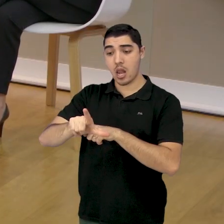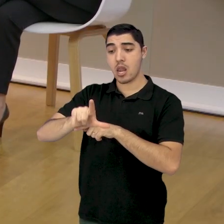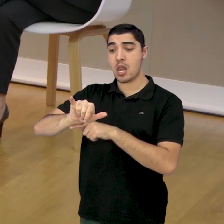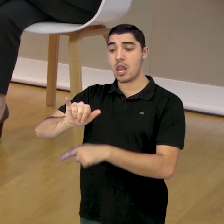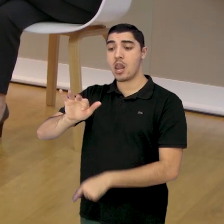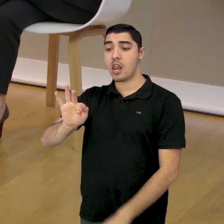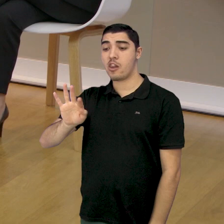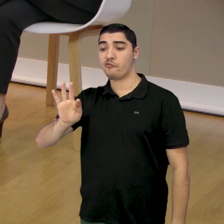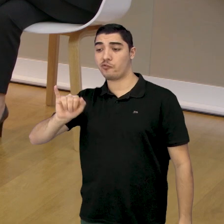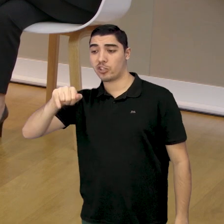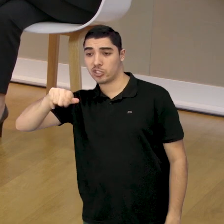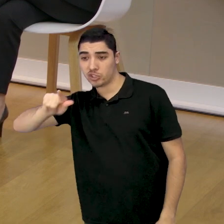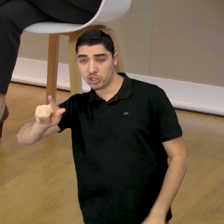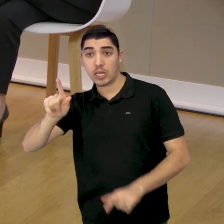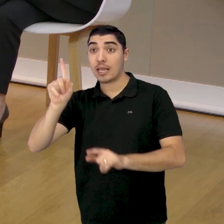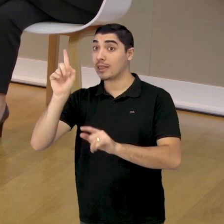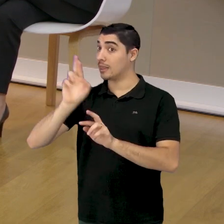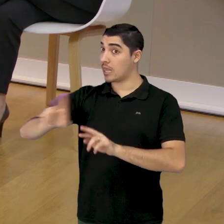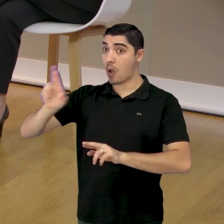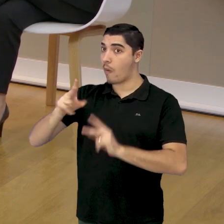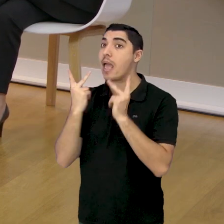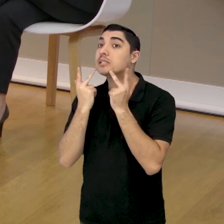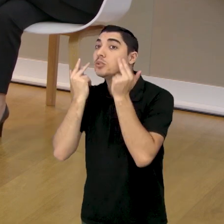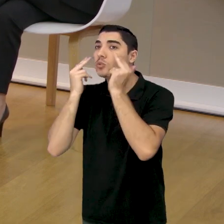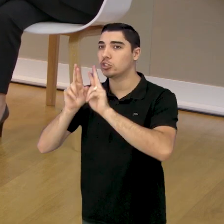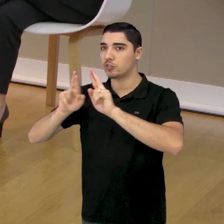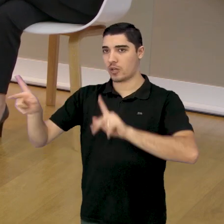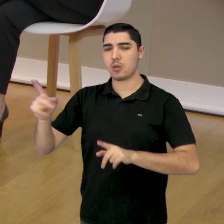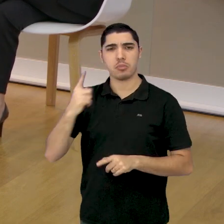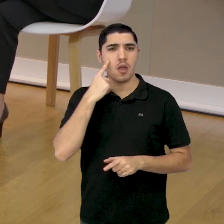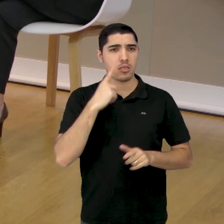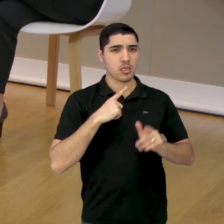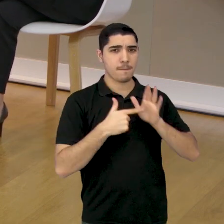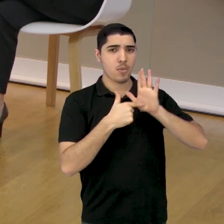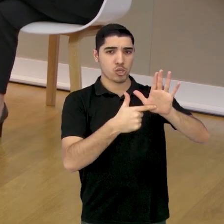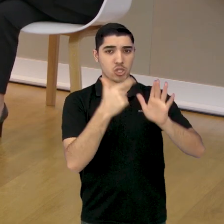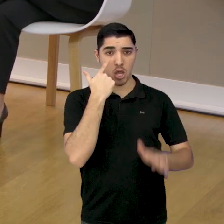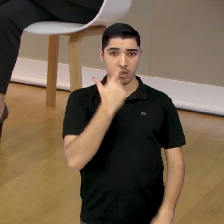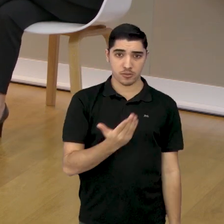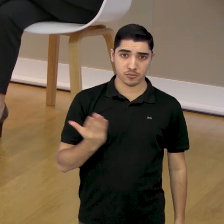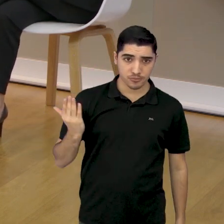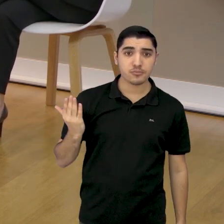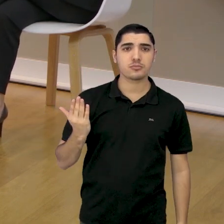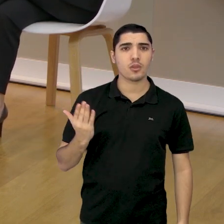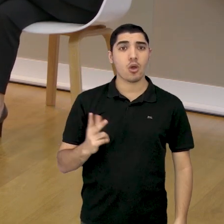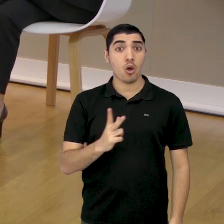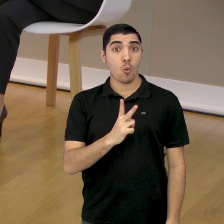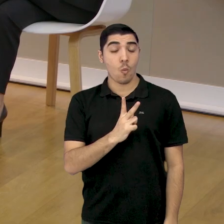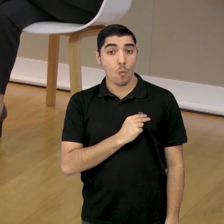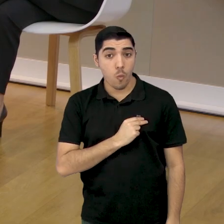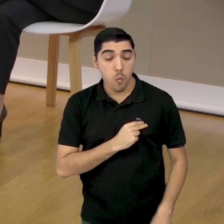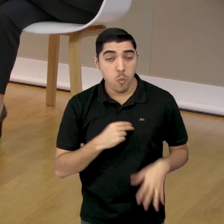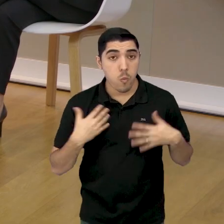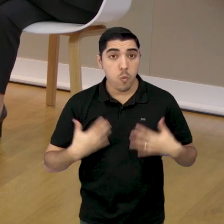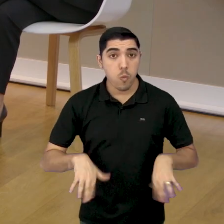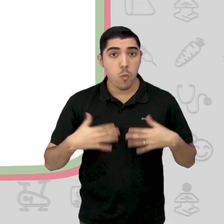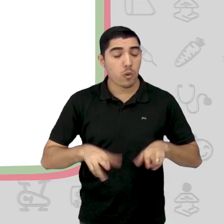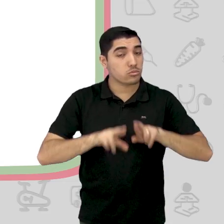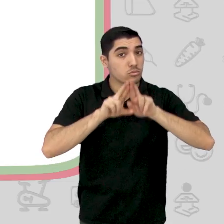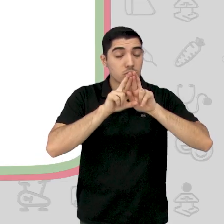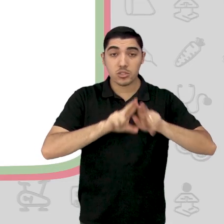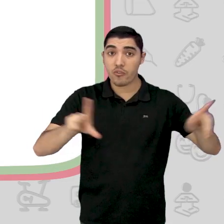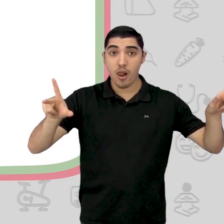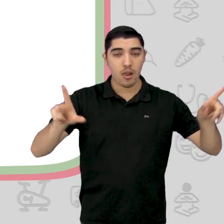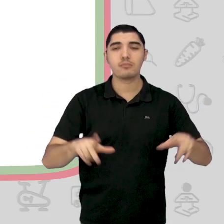lift temporal não cirúrgico. Tem até uma imagem, coloca pra gente, por favor, aqui, Exato. Rodrigo, de uma senhora, uma paciente, né? Olha, nossa, Isso. Mas